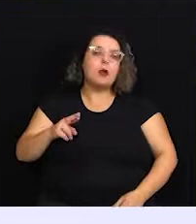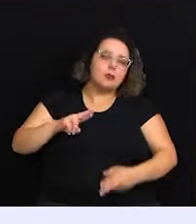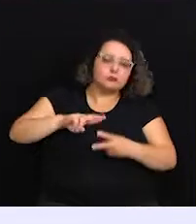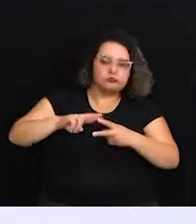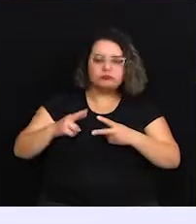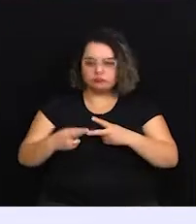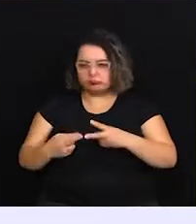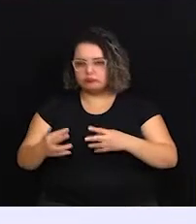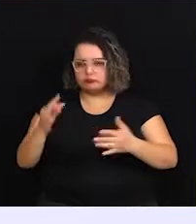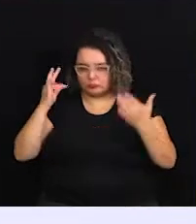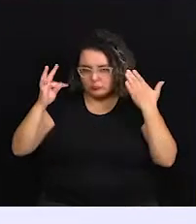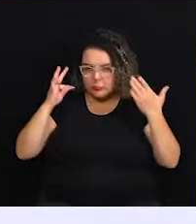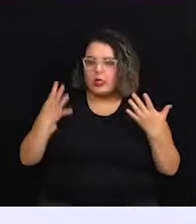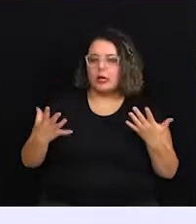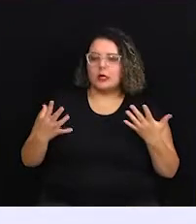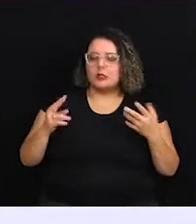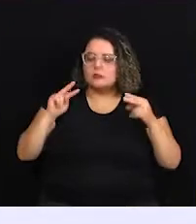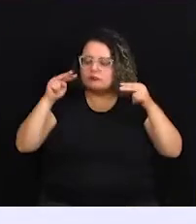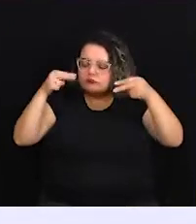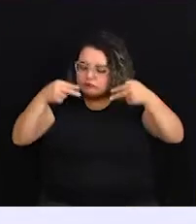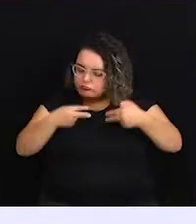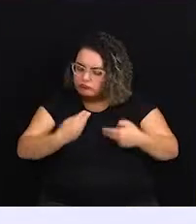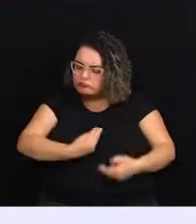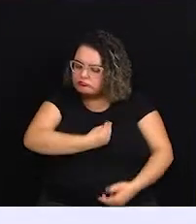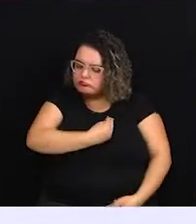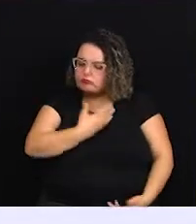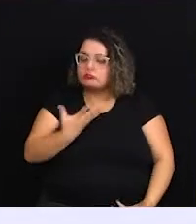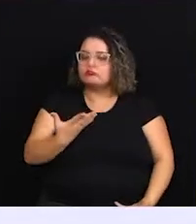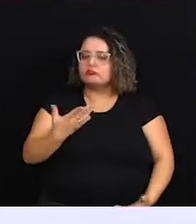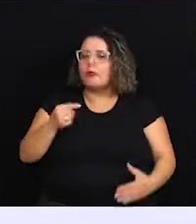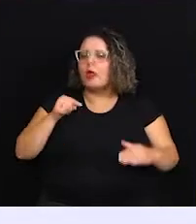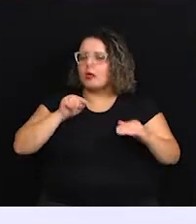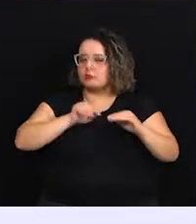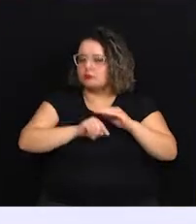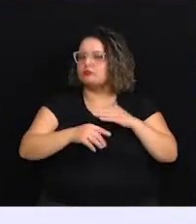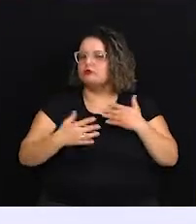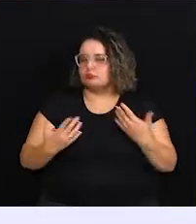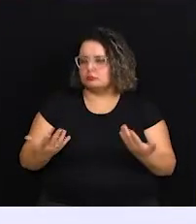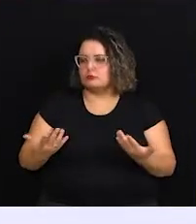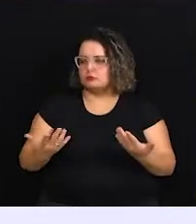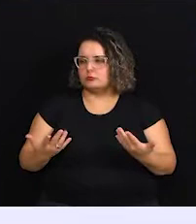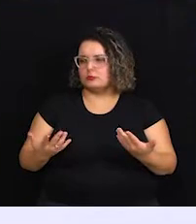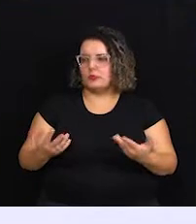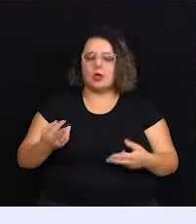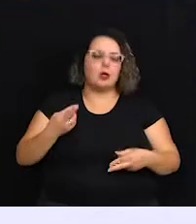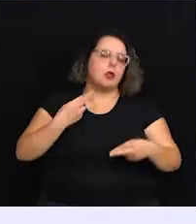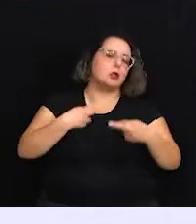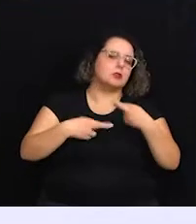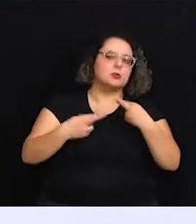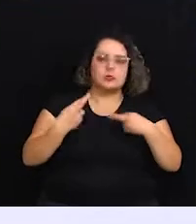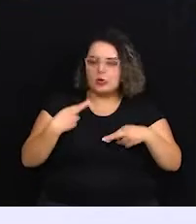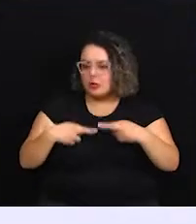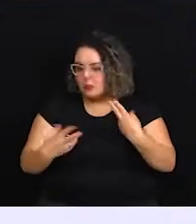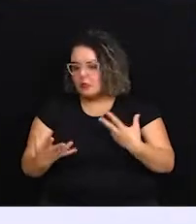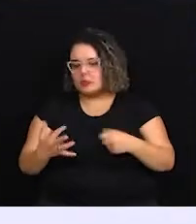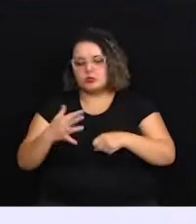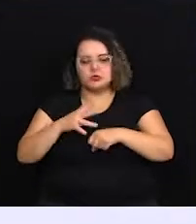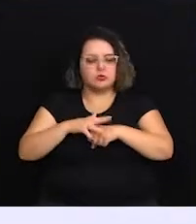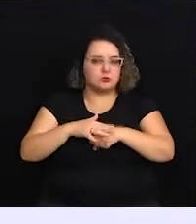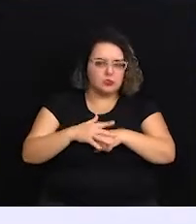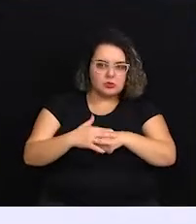olhar para as questões da nossa vida por um viés mais profundo, né? Então, questões de relacionamento, de adoecimento,